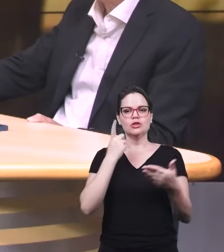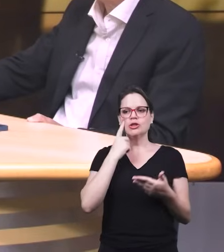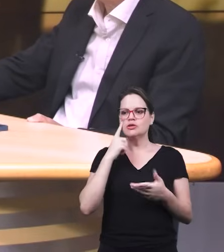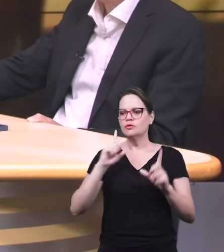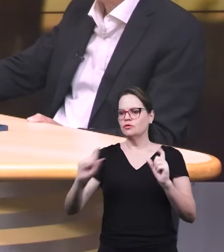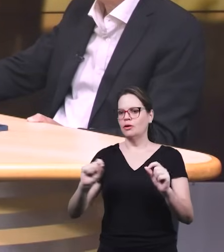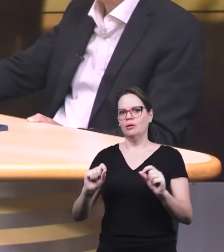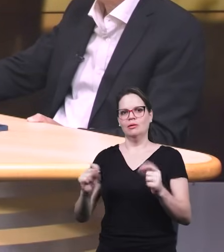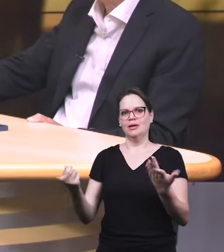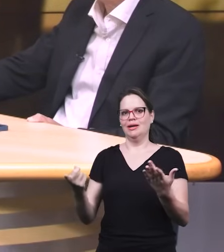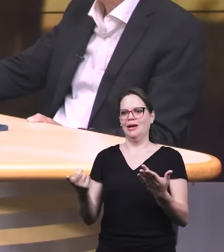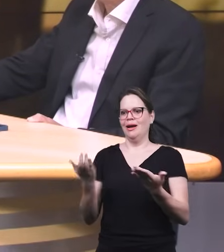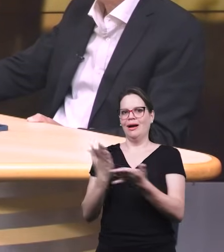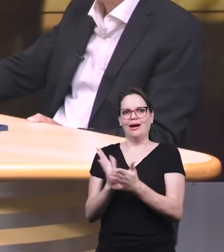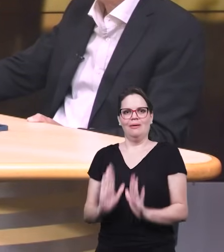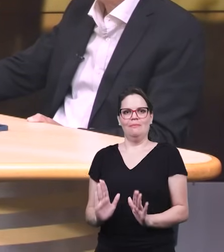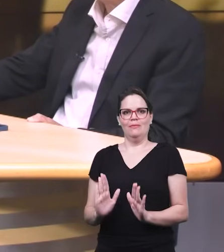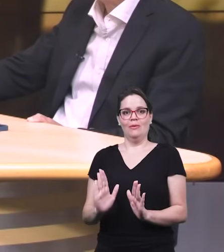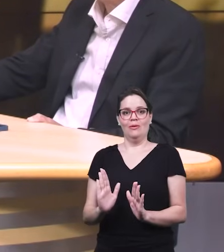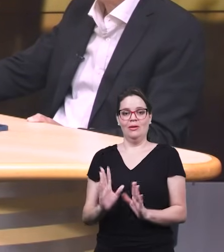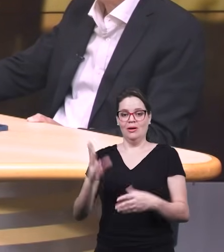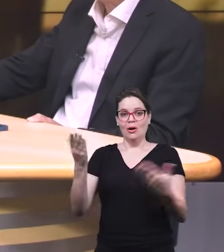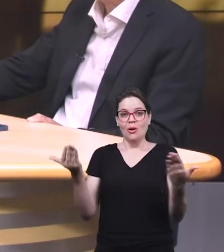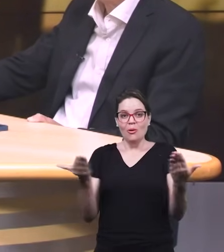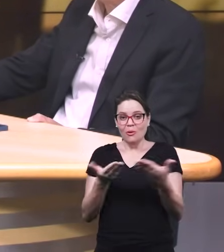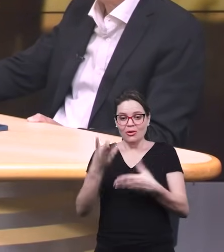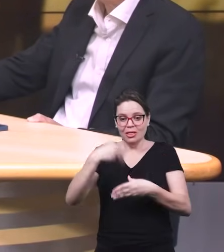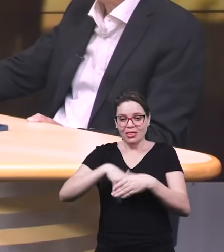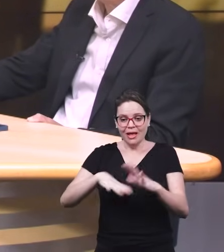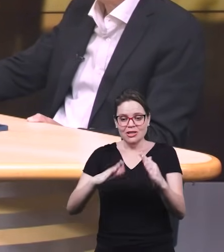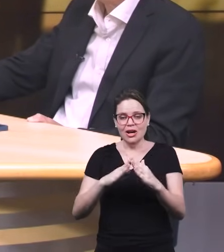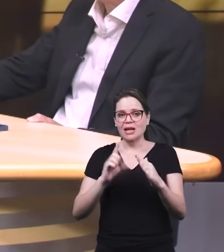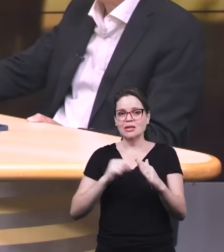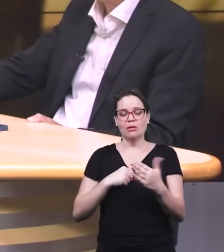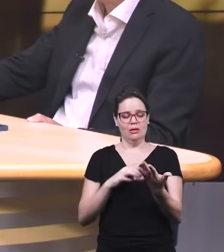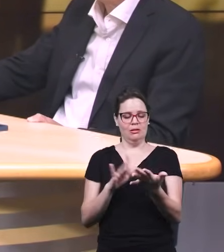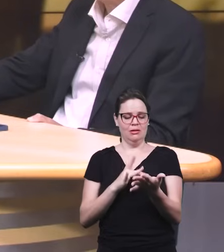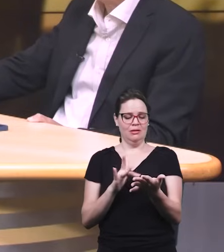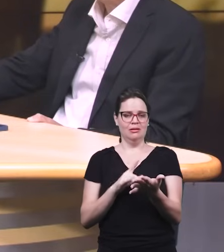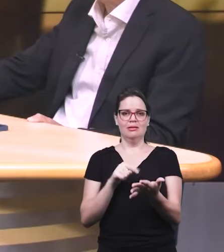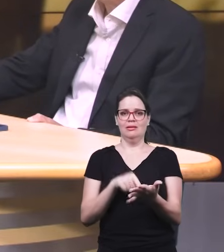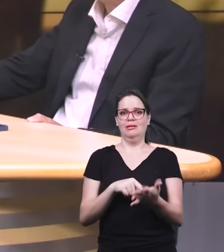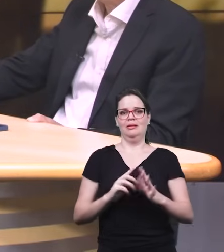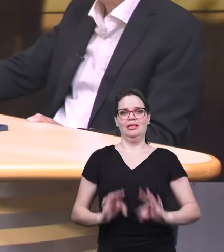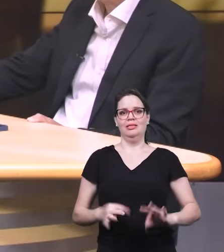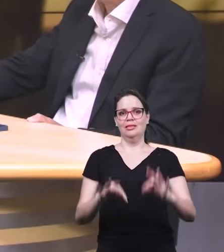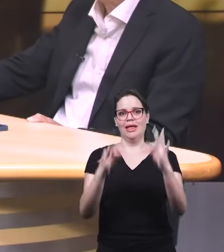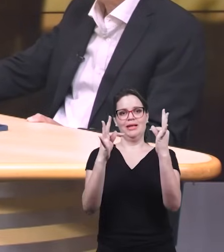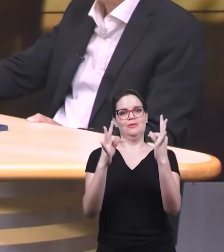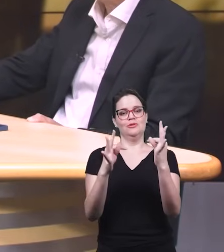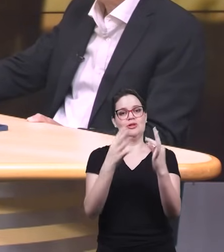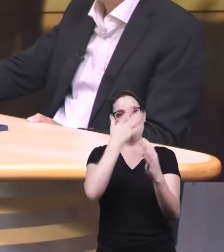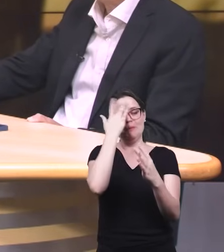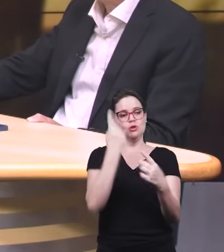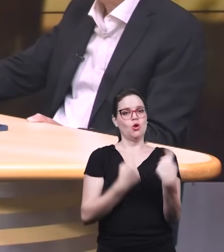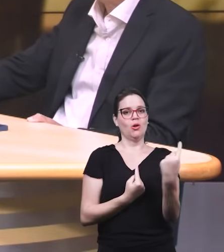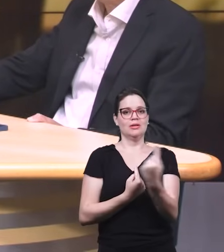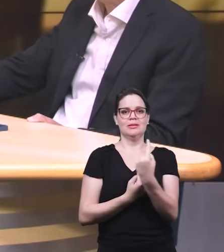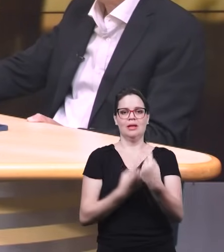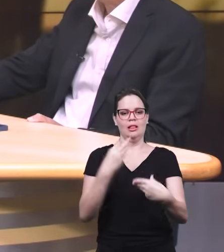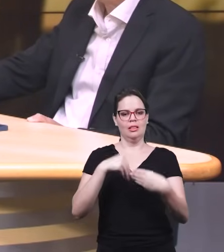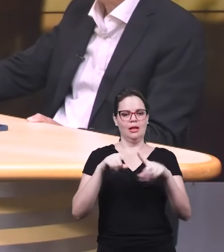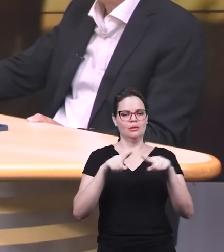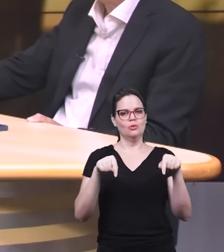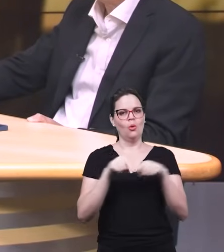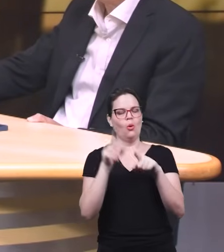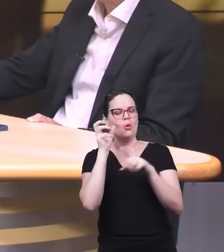elas crescem sem coordenação motora, porque hoje o recurso tecnológico que isola o menino dentro do quarto,